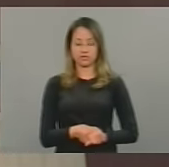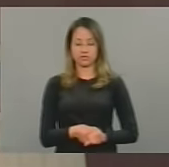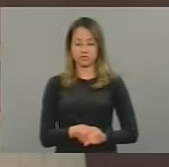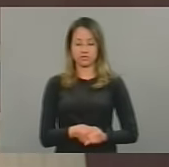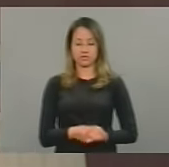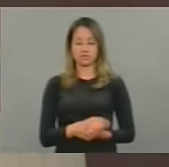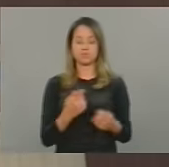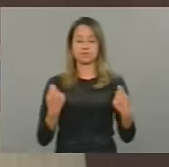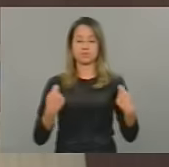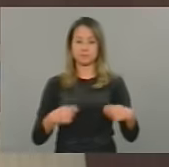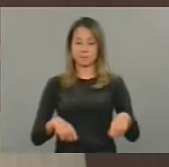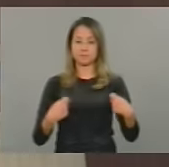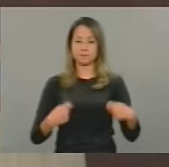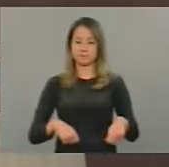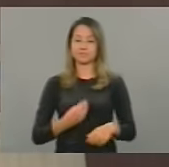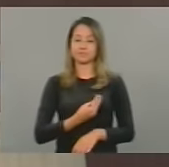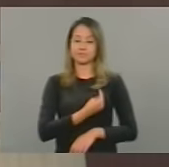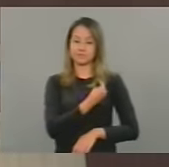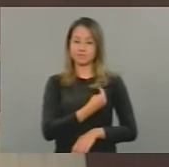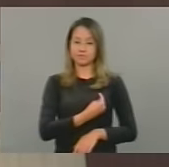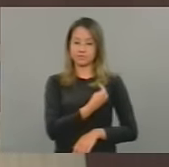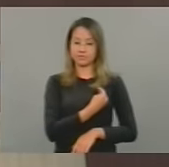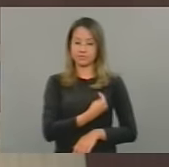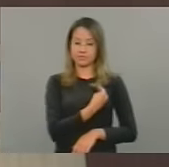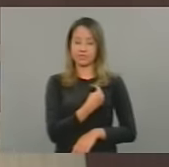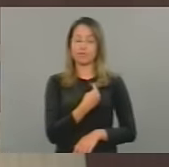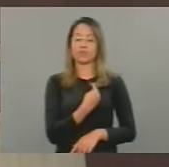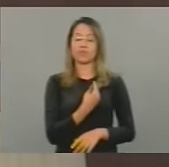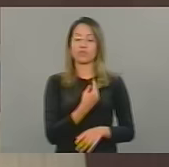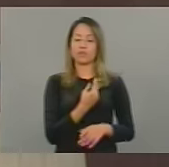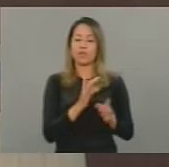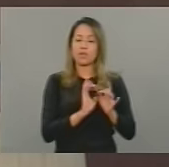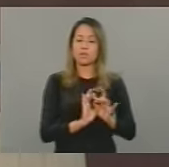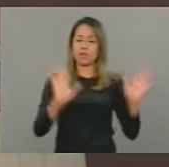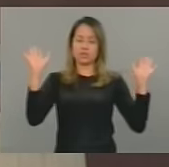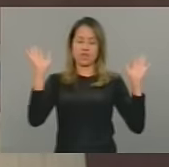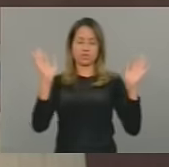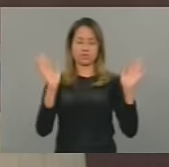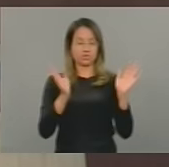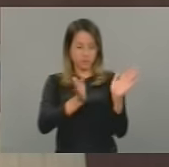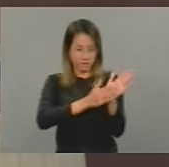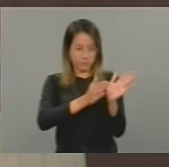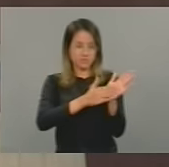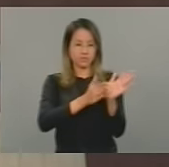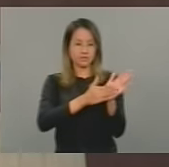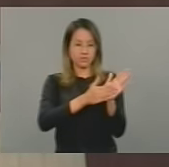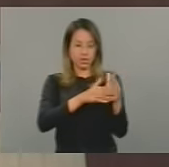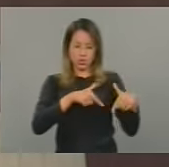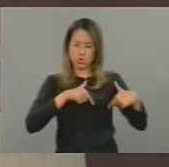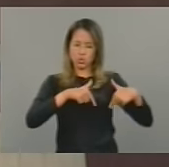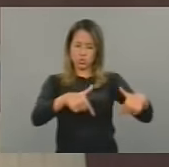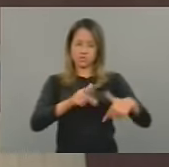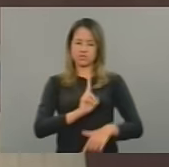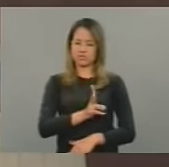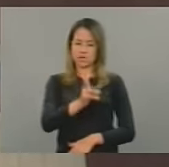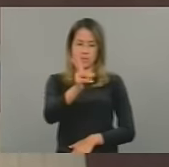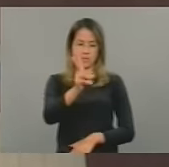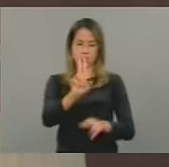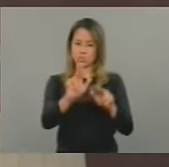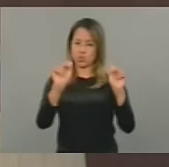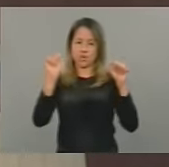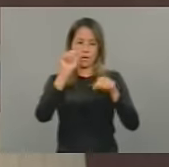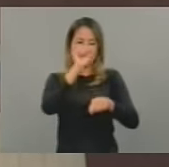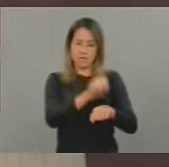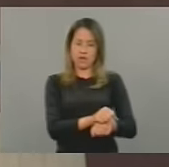Merecem a vida e a liberdade e merecem a nossa homenagem aqueles que por elas lutam constantemente. Queria deixar aqui